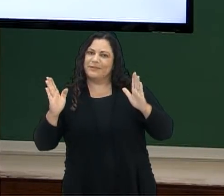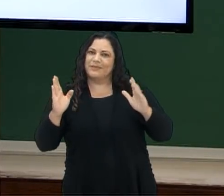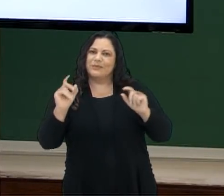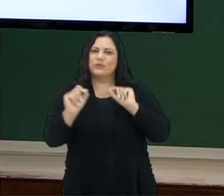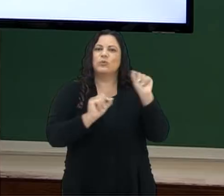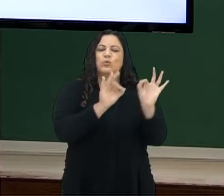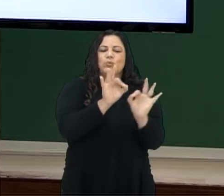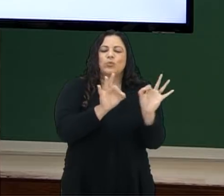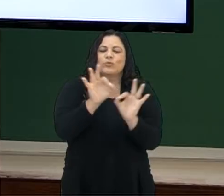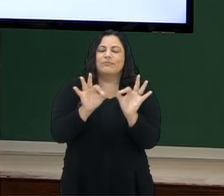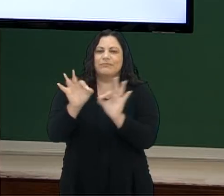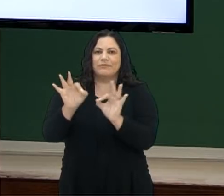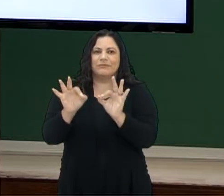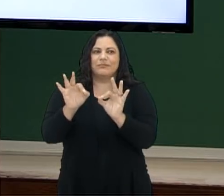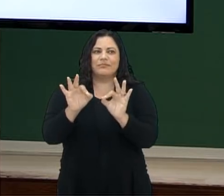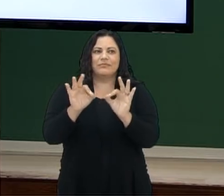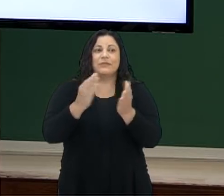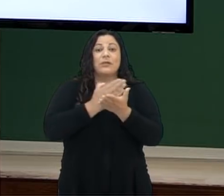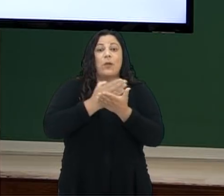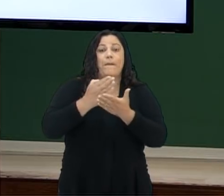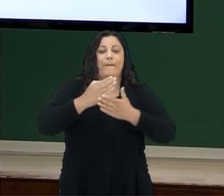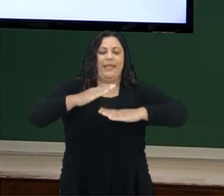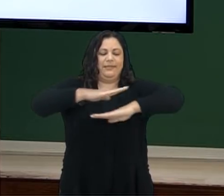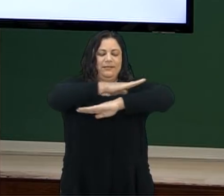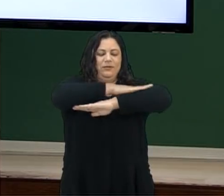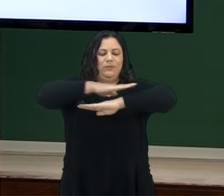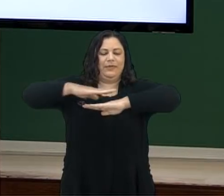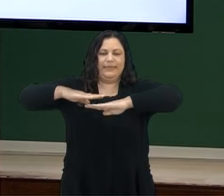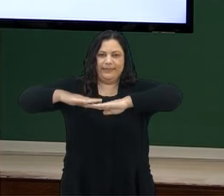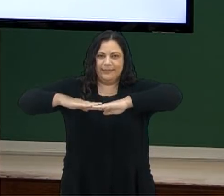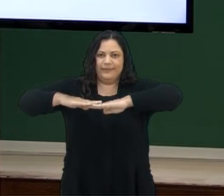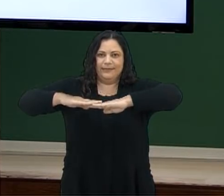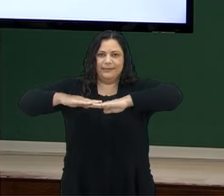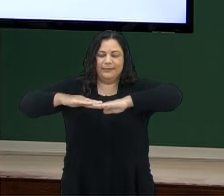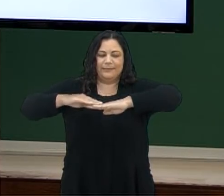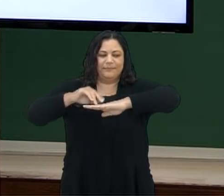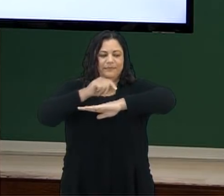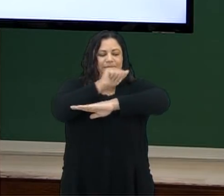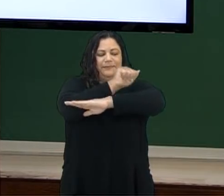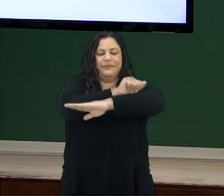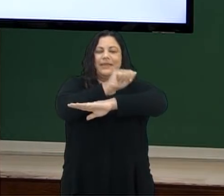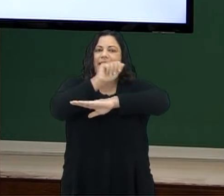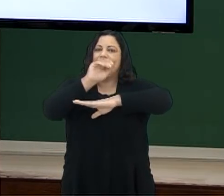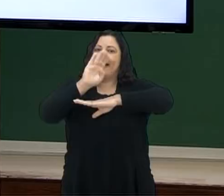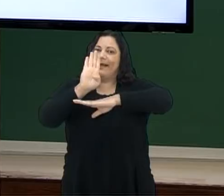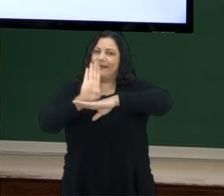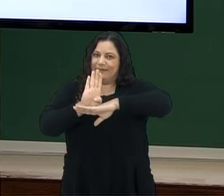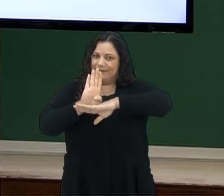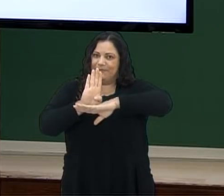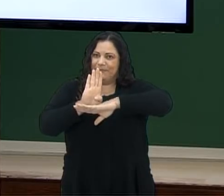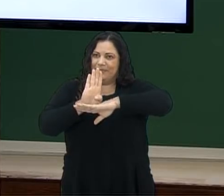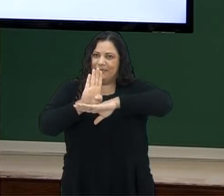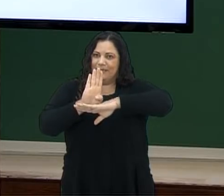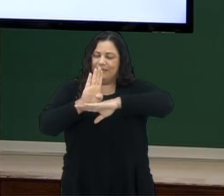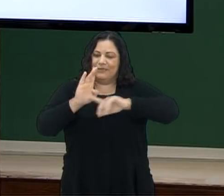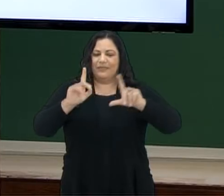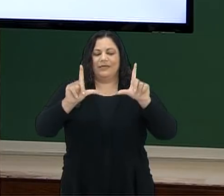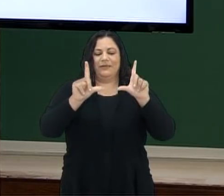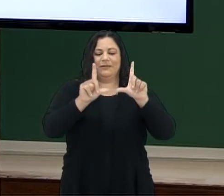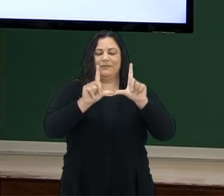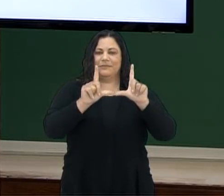seguinte. Começa com a reta suporte, marca os dois pontos A e B, que seria o tamanho do quadrado que vocês querem